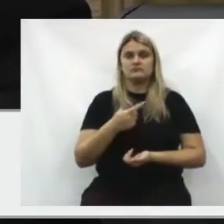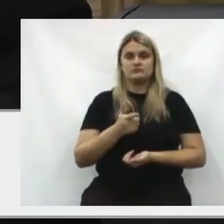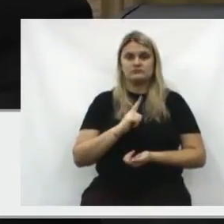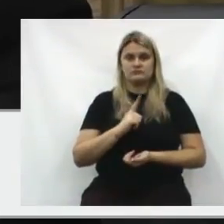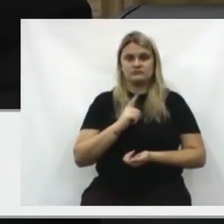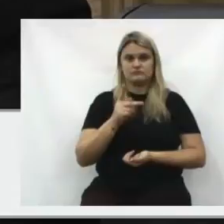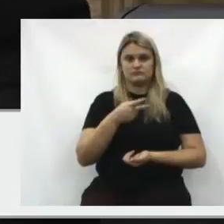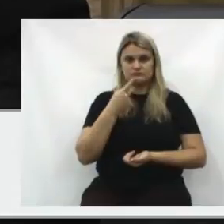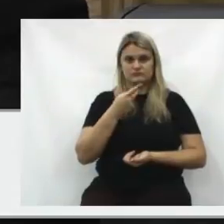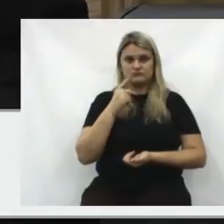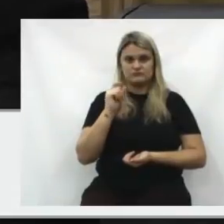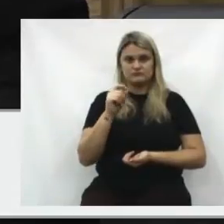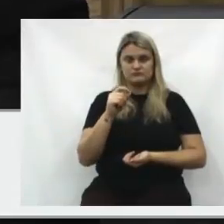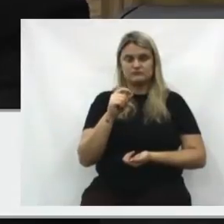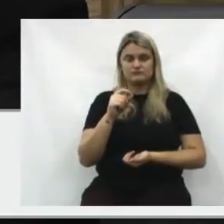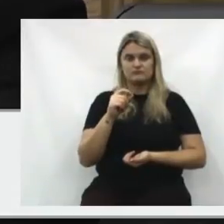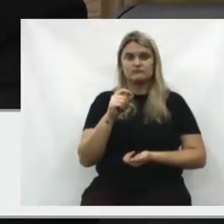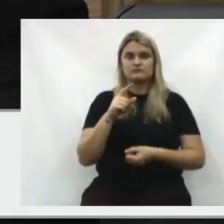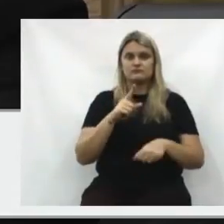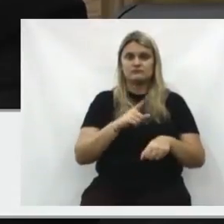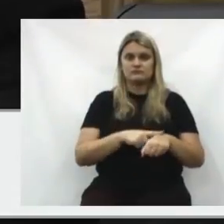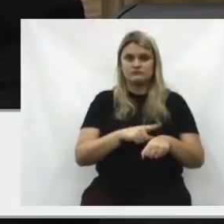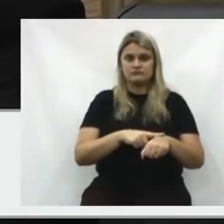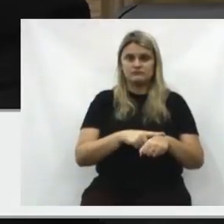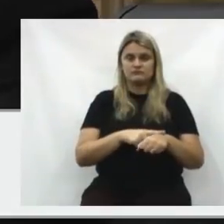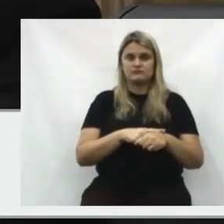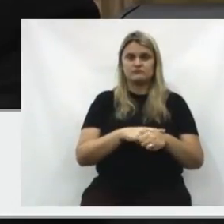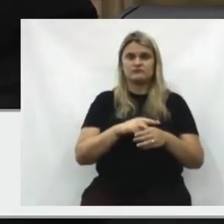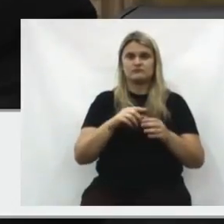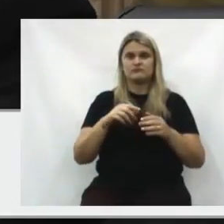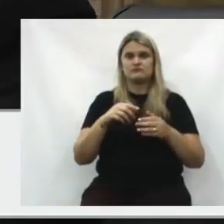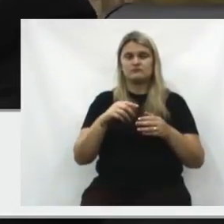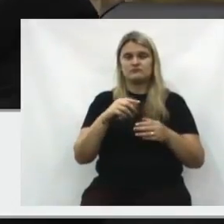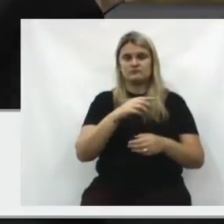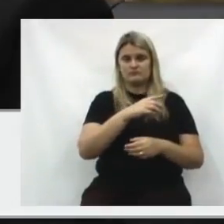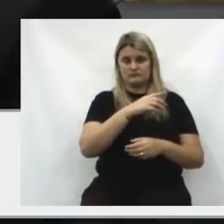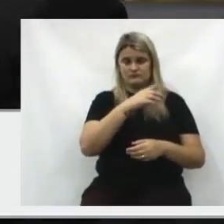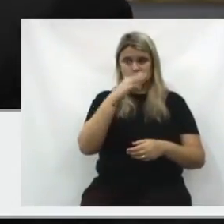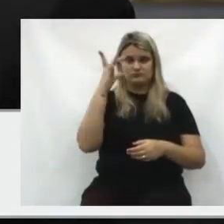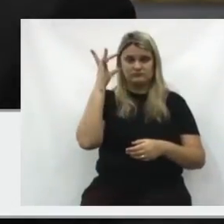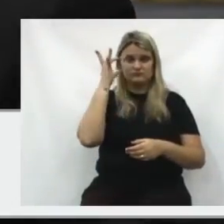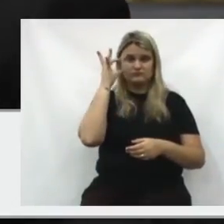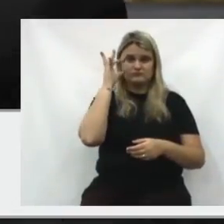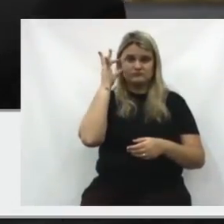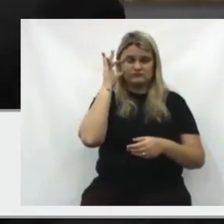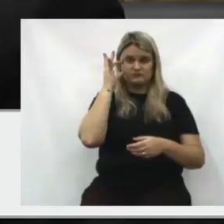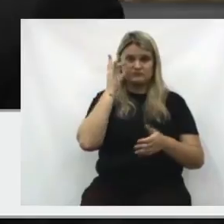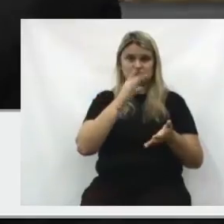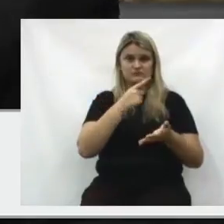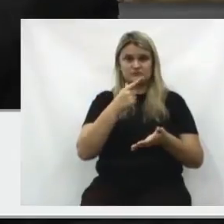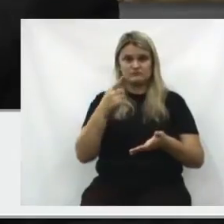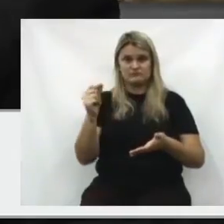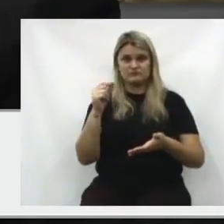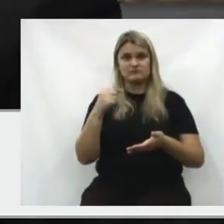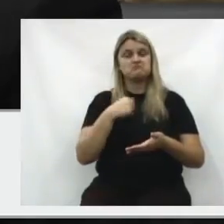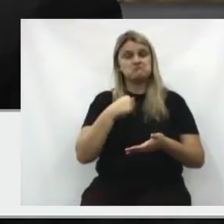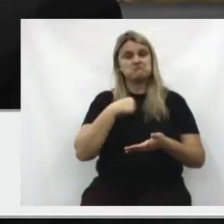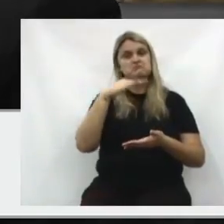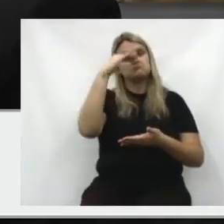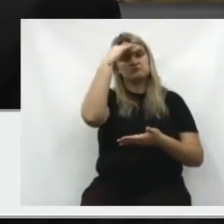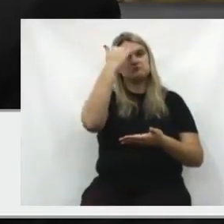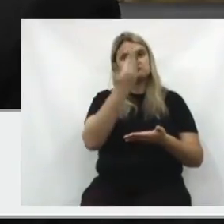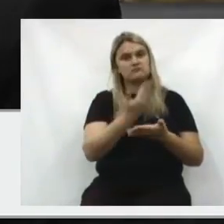governo. Eu tenho a relatar que, confesso, que no momento que derrubaram a presidência que estava